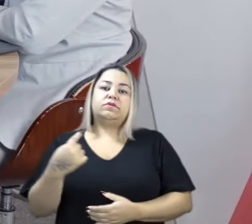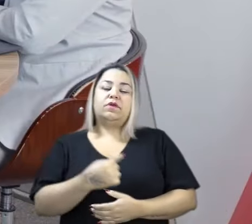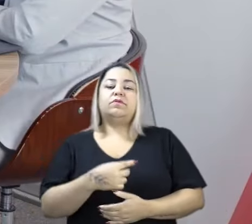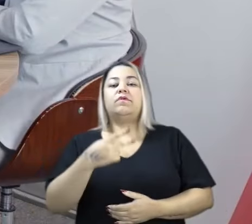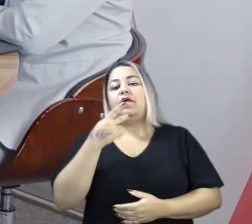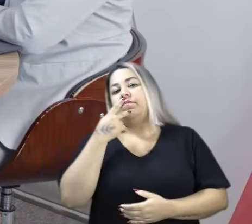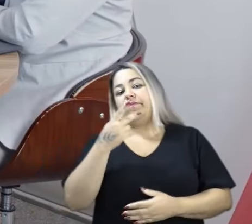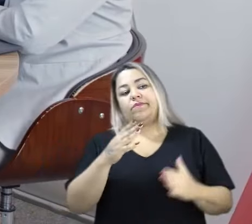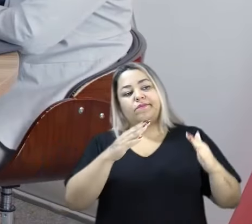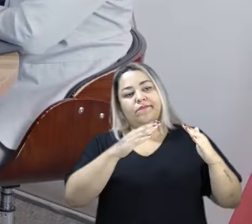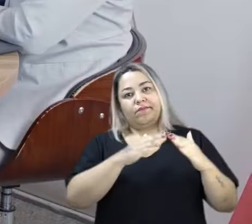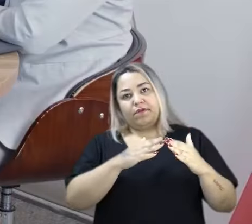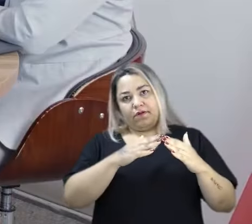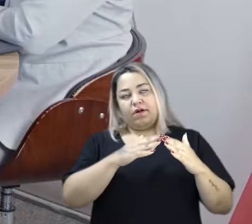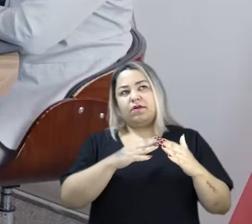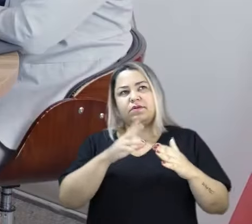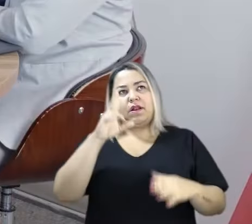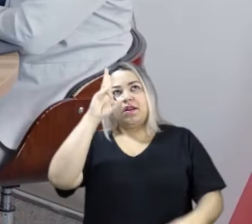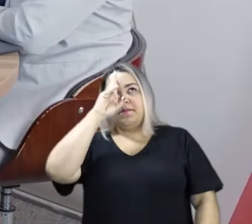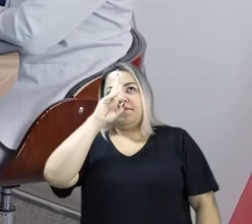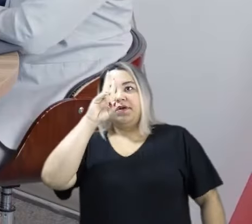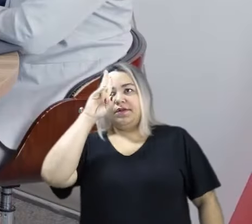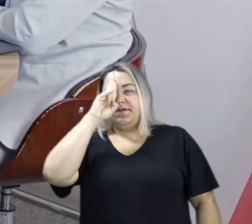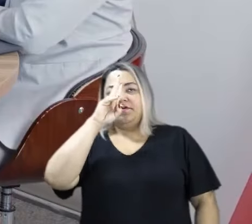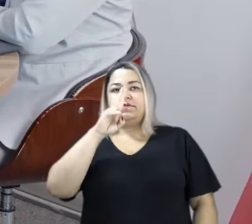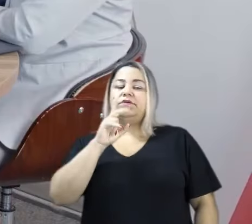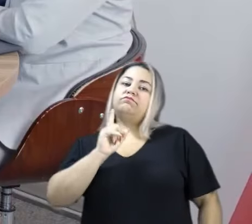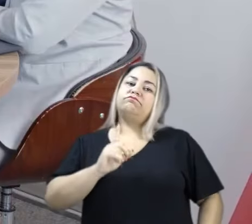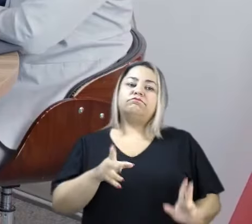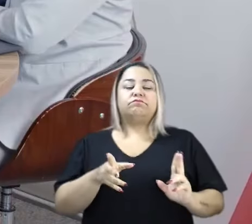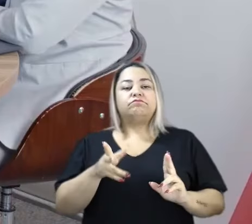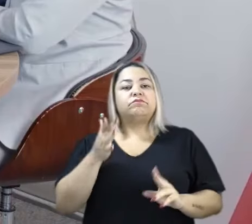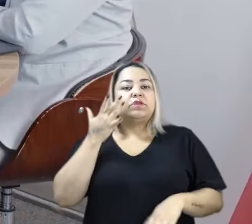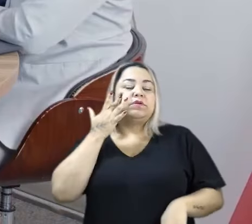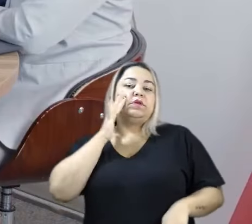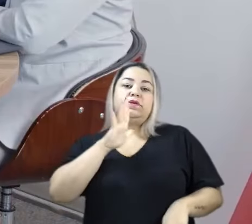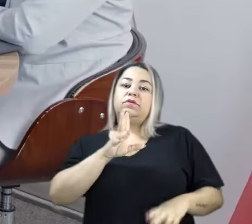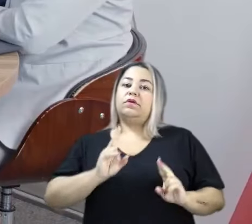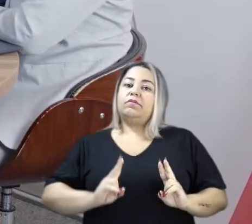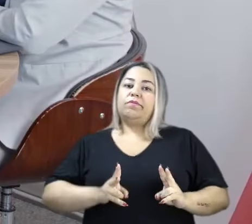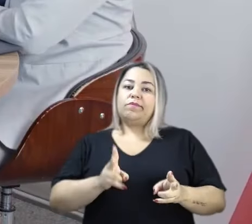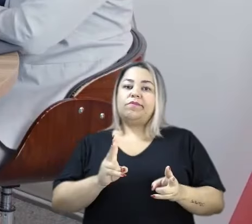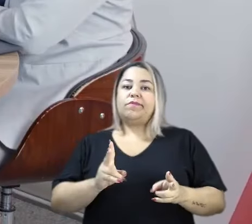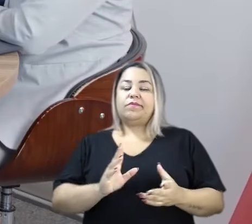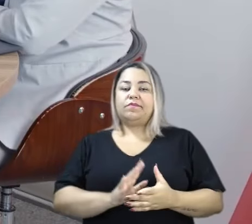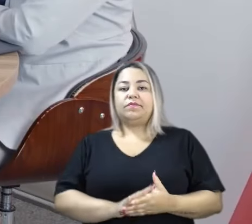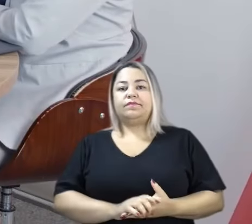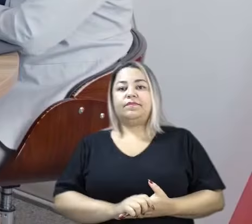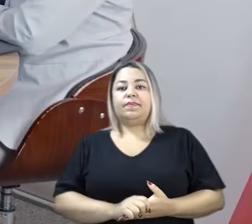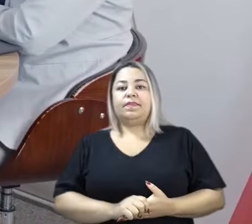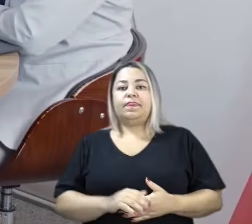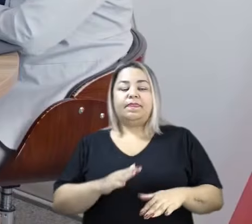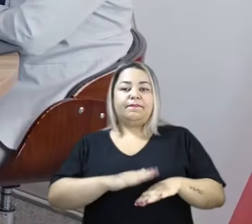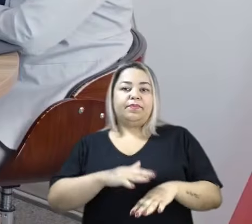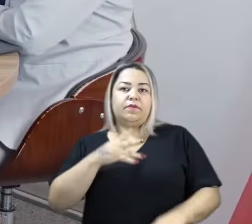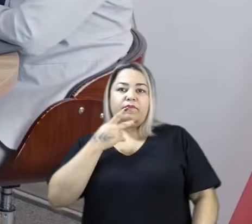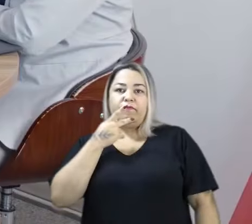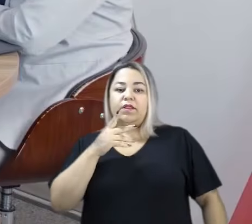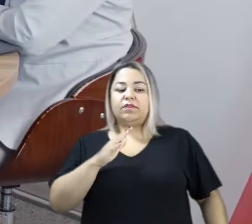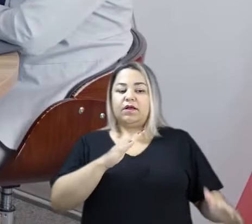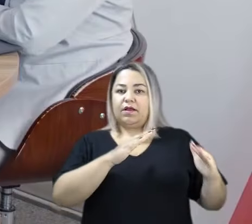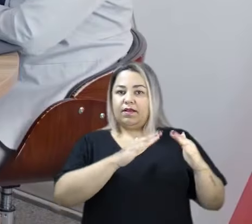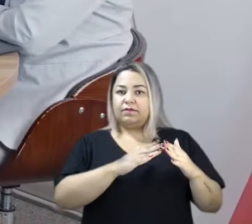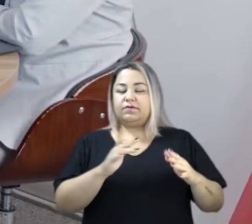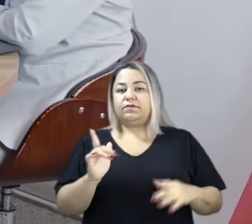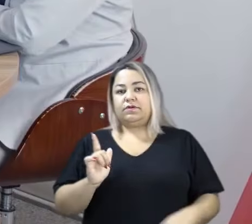igualdade racial, me remeteu a isso. Eu não sei se seria mais ou menos seguindo nessa linha. Seria isso ou não? Cada vez que a gente fala da casa,